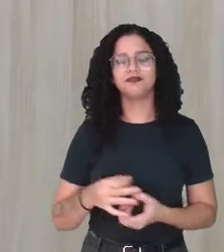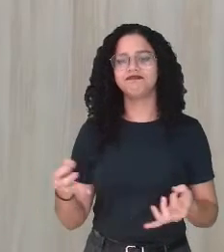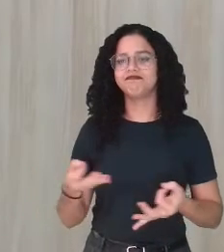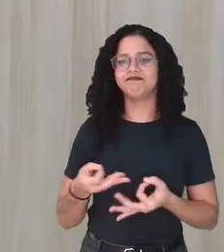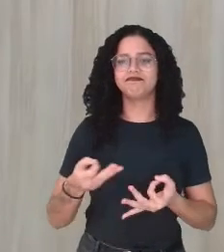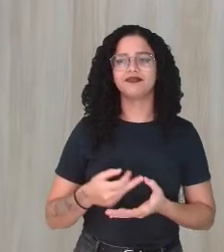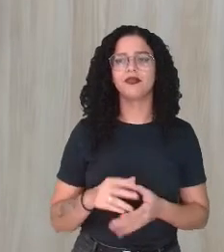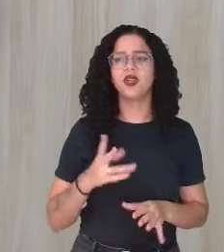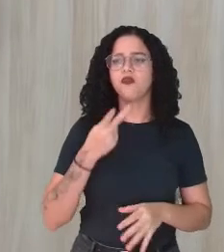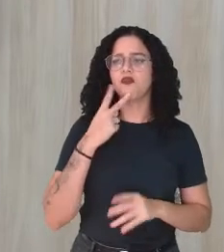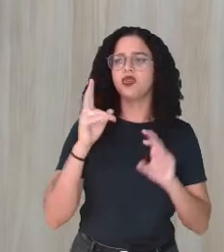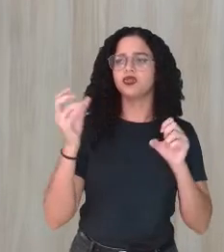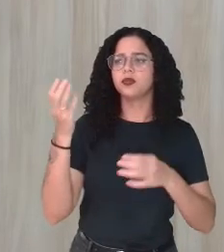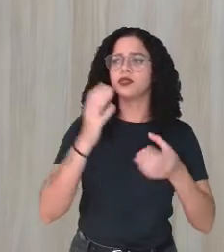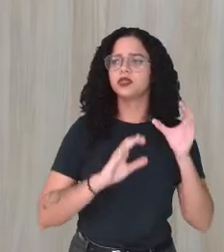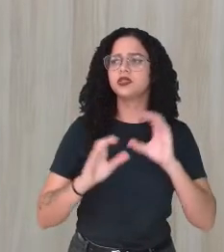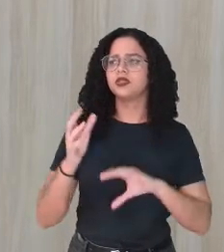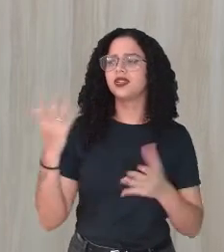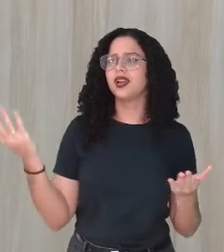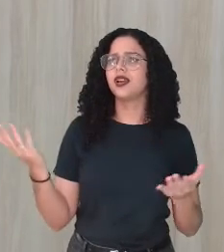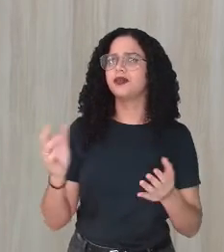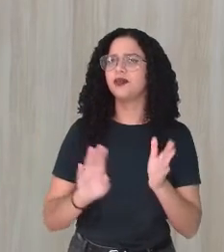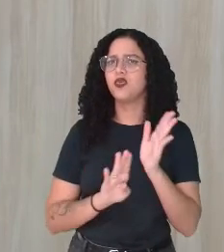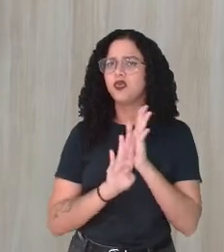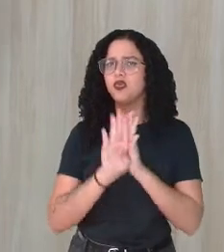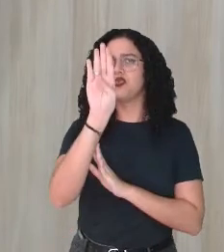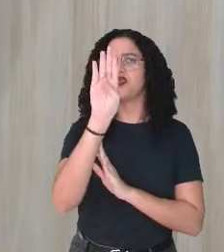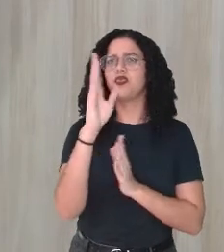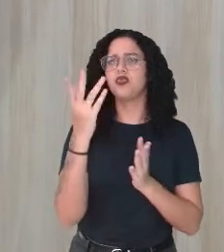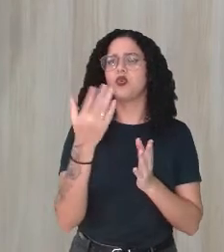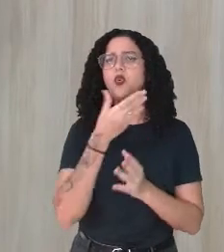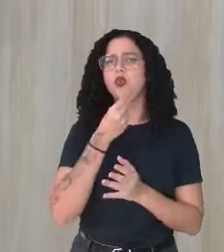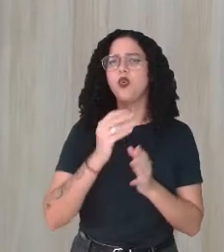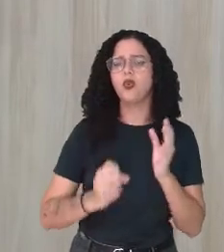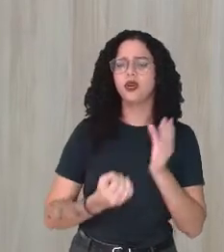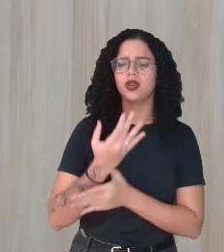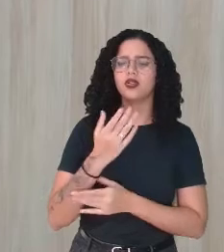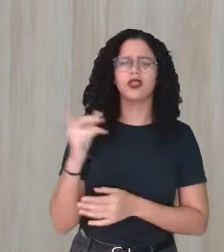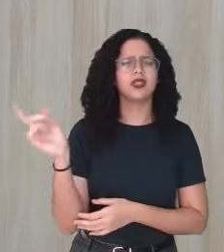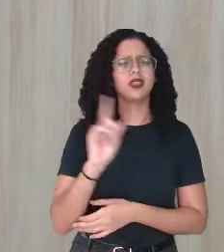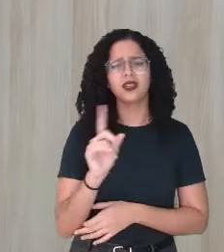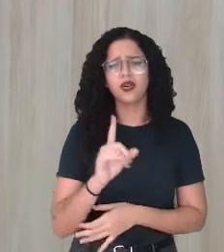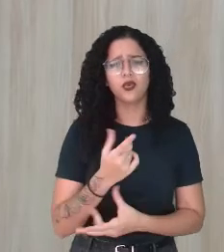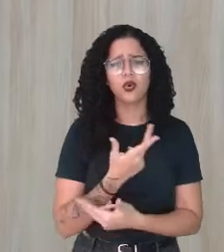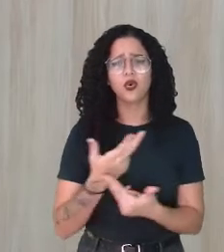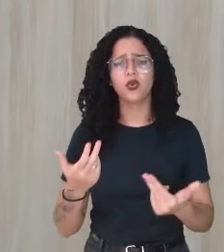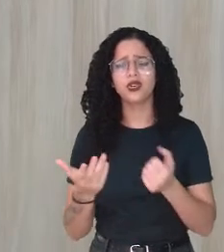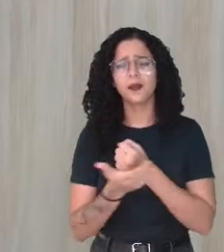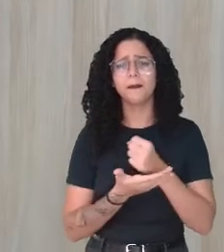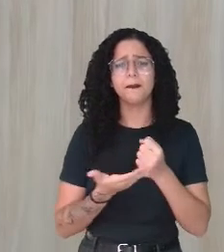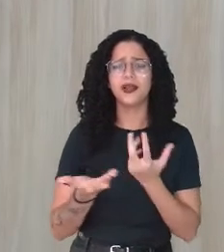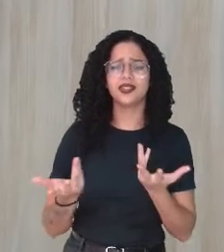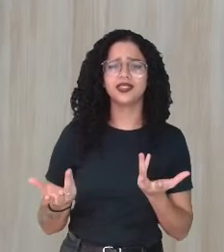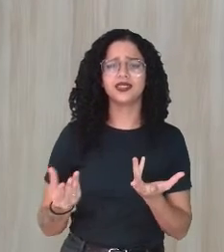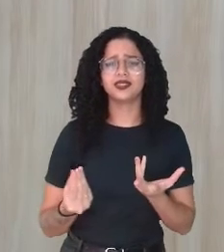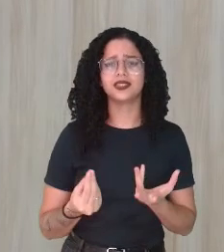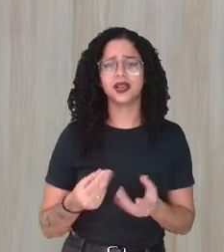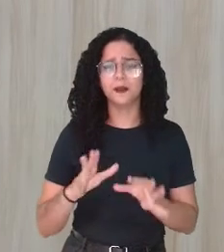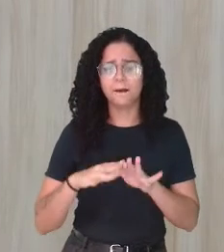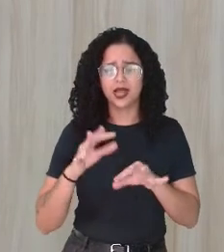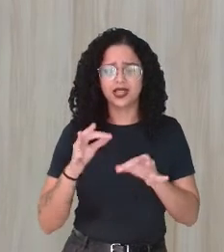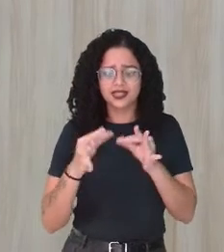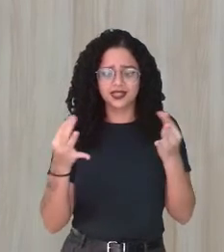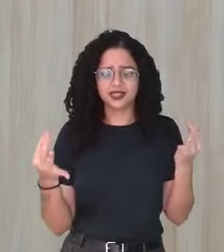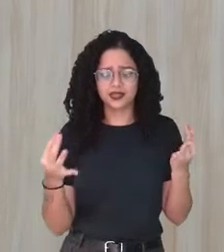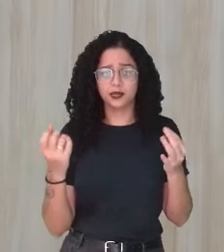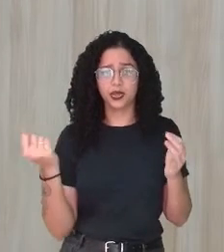aí, quando a gente fala em ciência, a pessoa fala, um foguete, né? O homem inventou... Não, gente, estou falando de coisa, né, mais simples